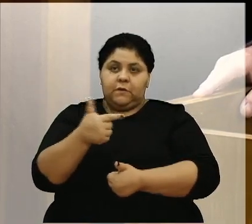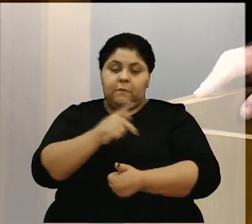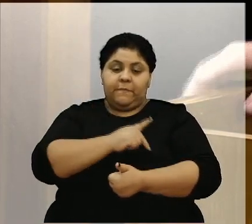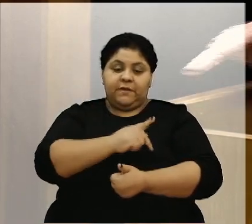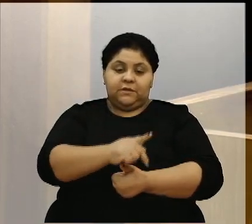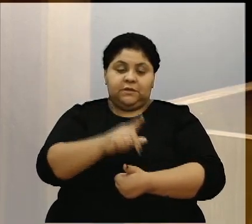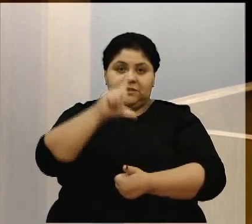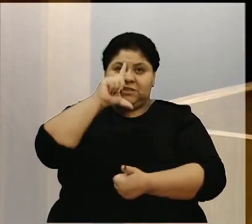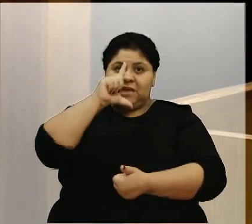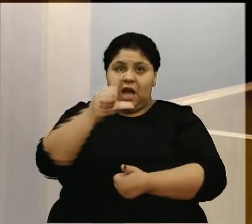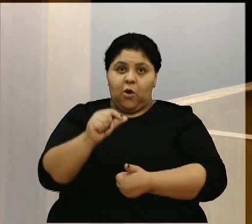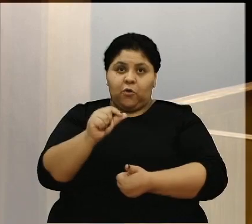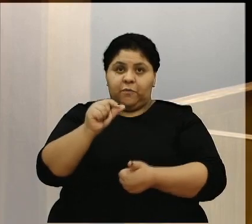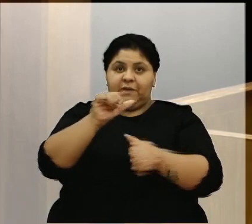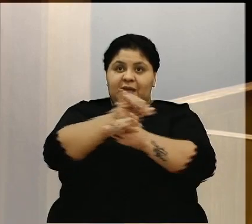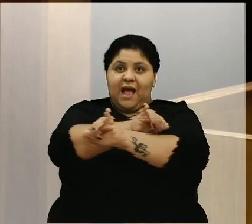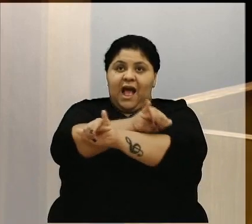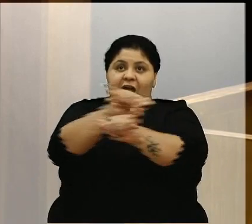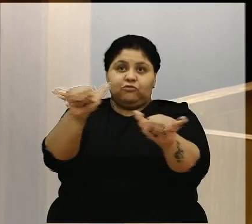que vai